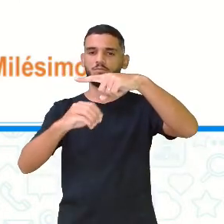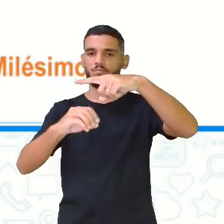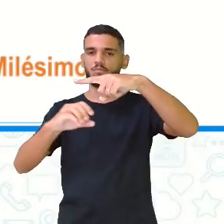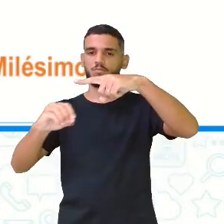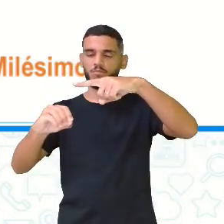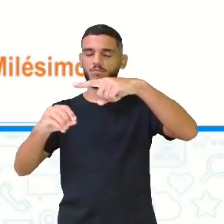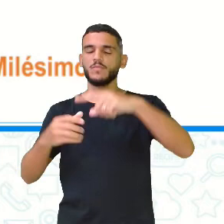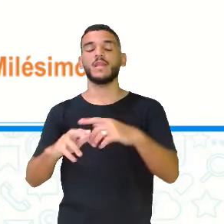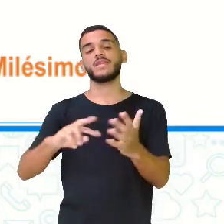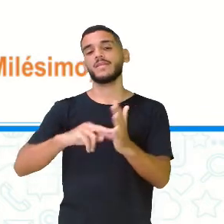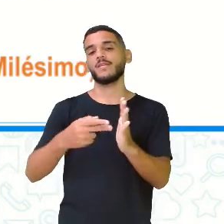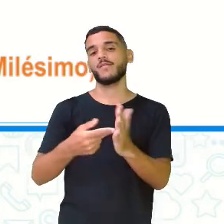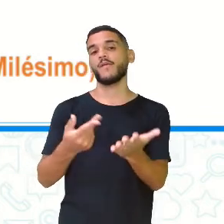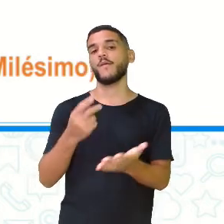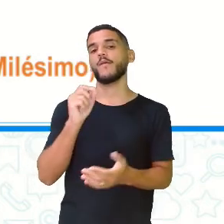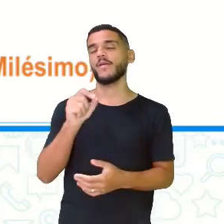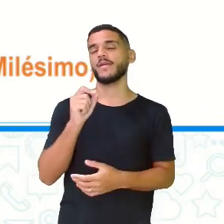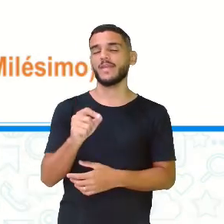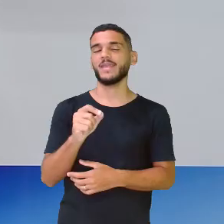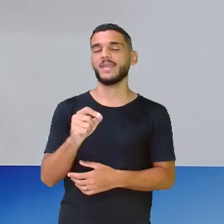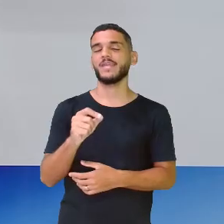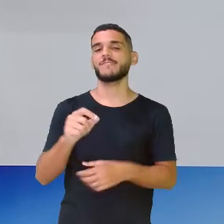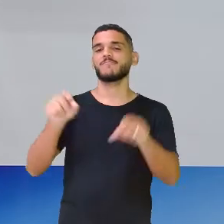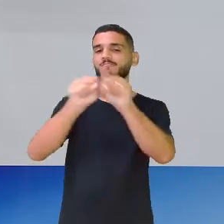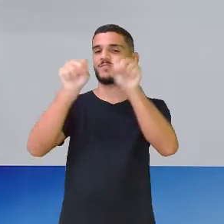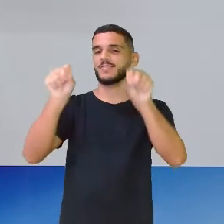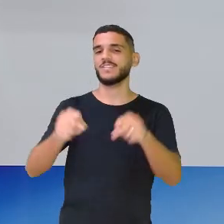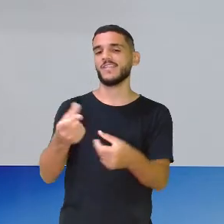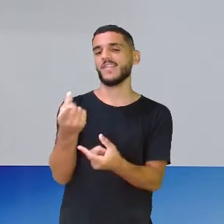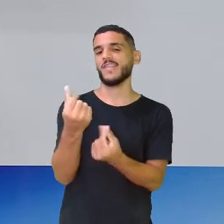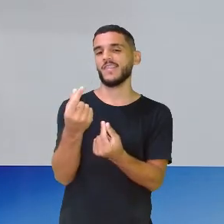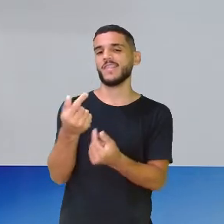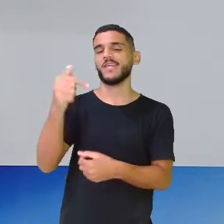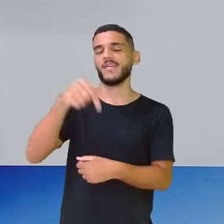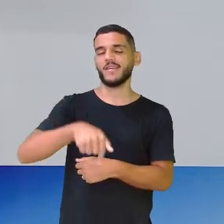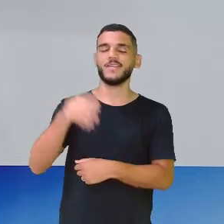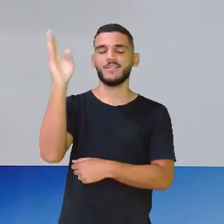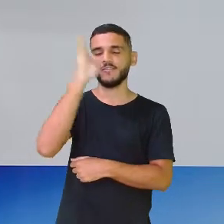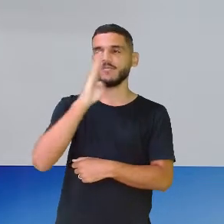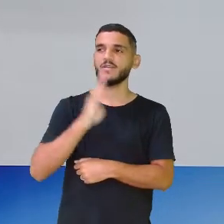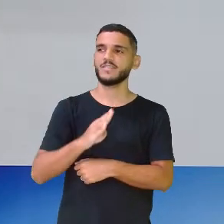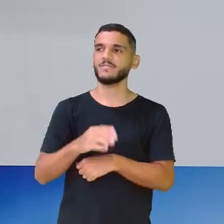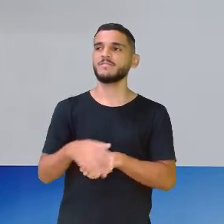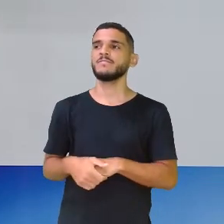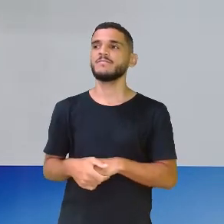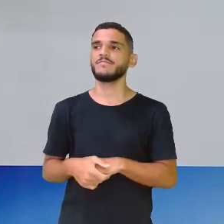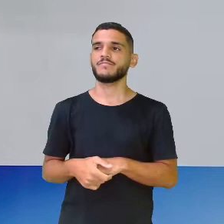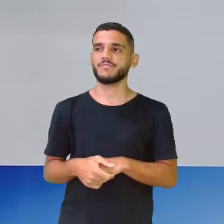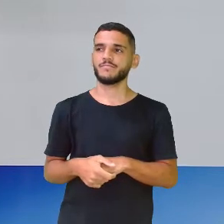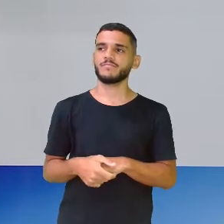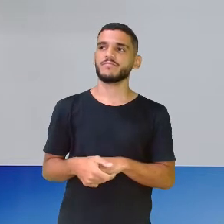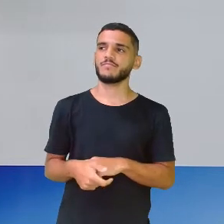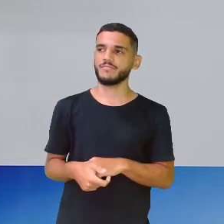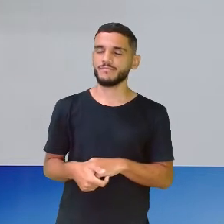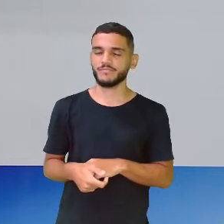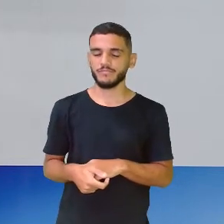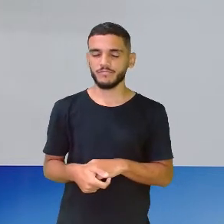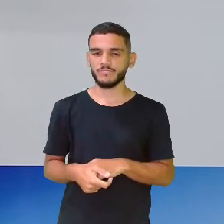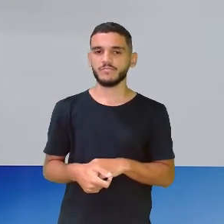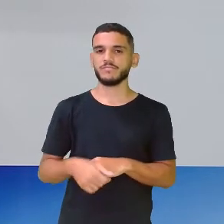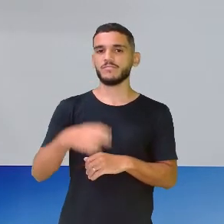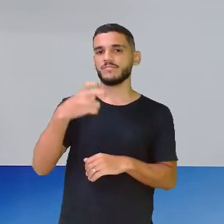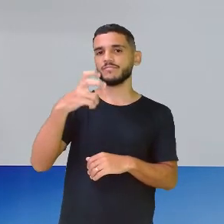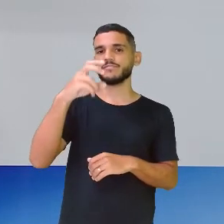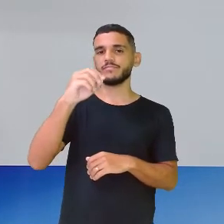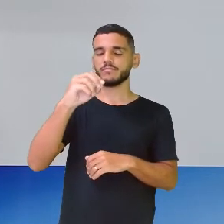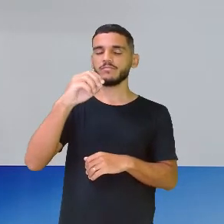sistema monetário, porque nós falamos de centavos, então centavos, centésimos. 50 centavos